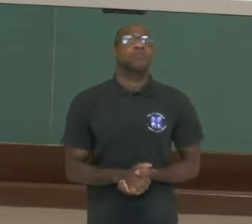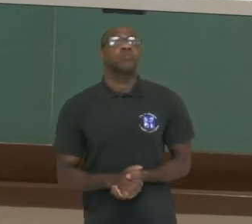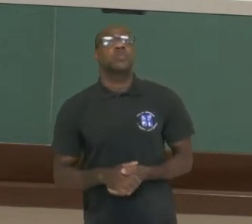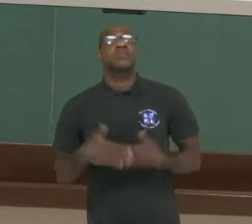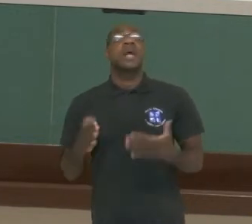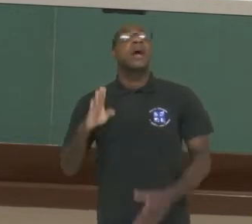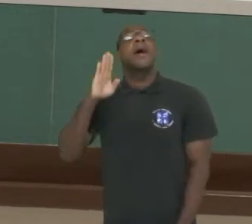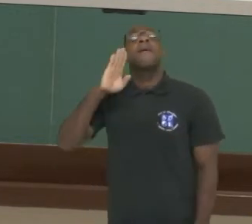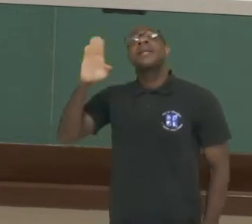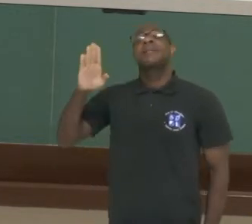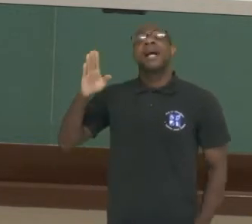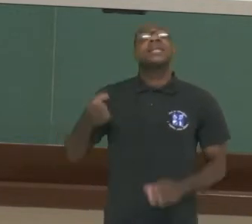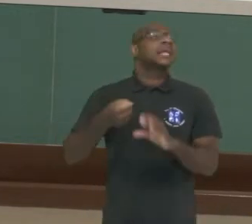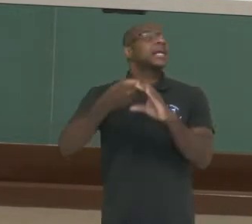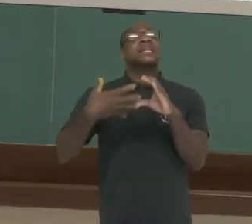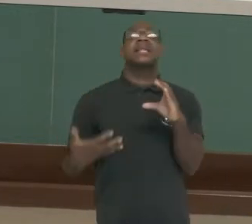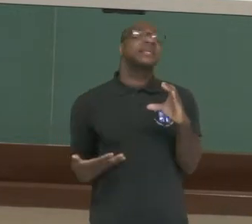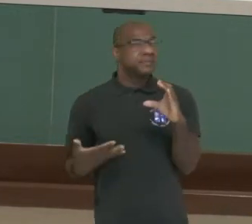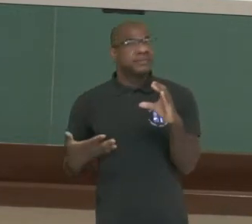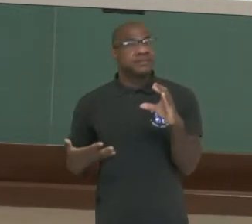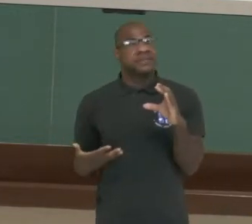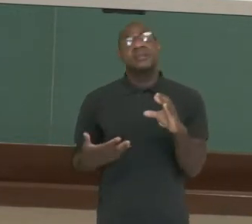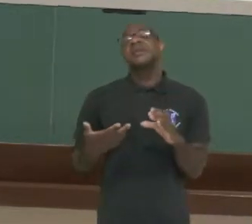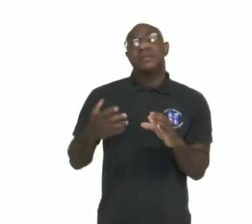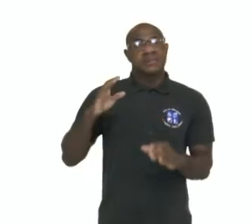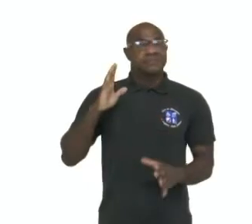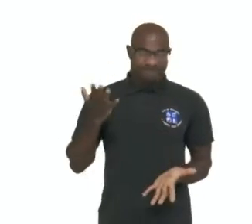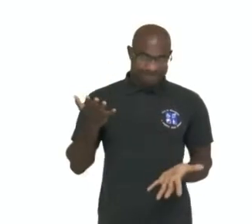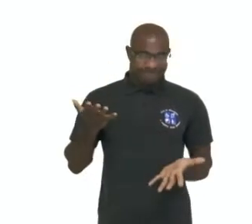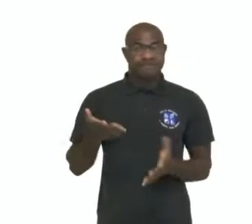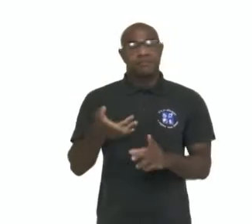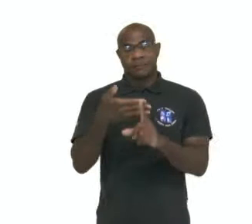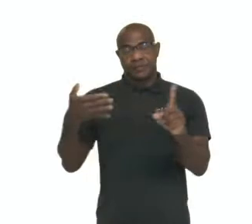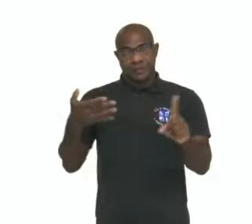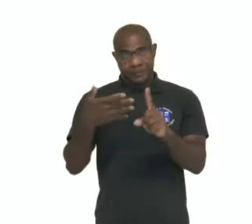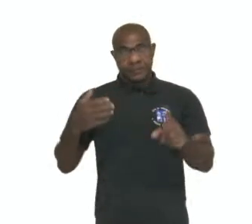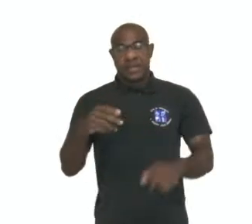As principais características da síndrome de Patot são